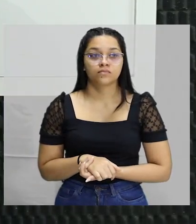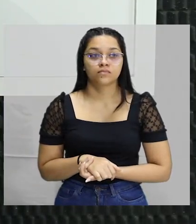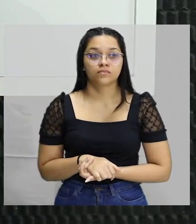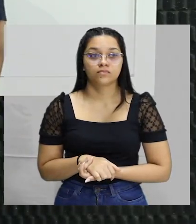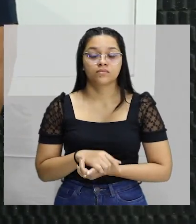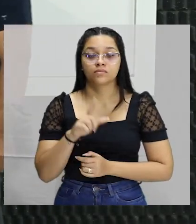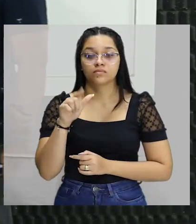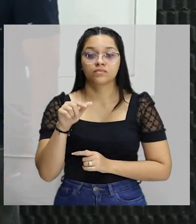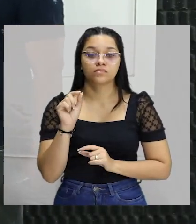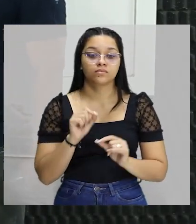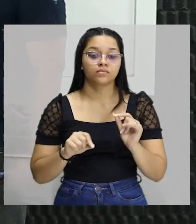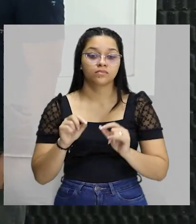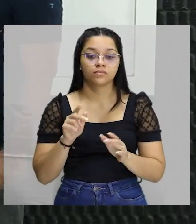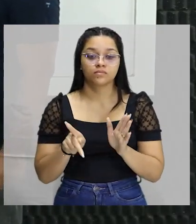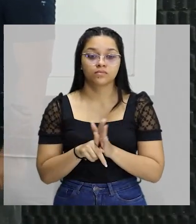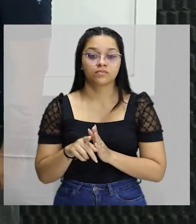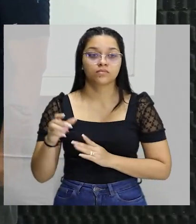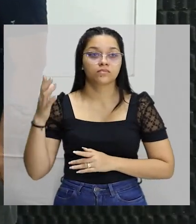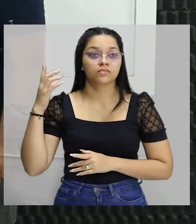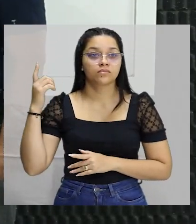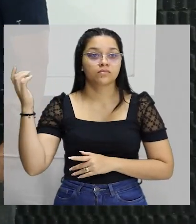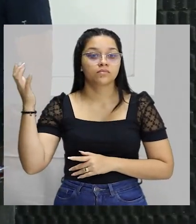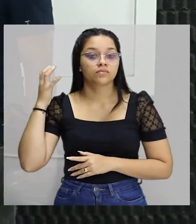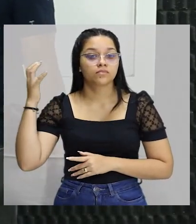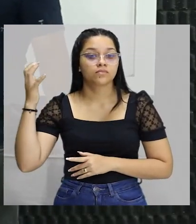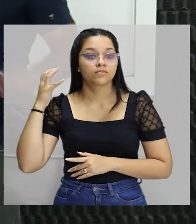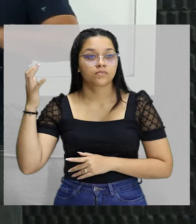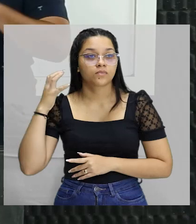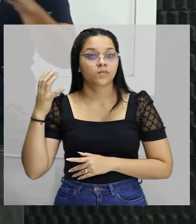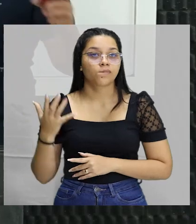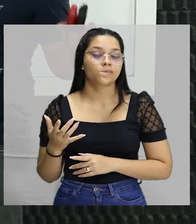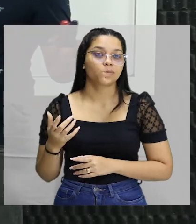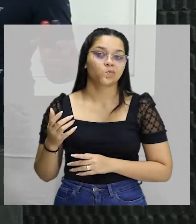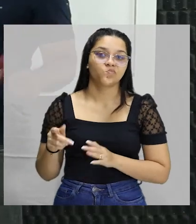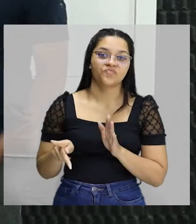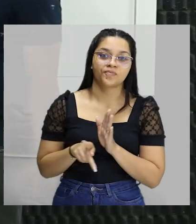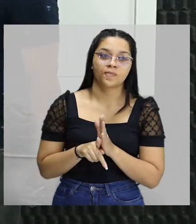comportamento do som em determinados